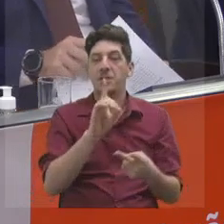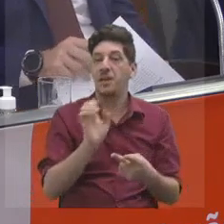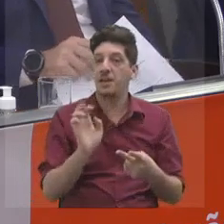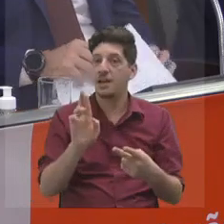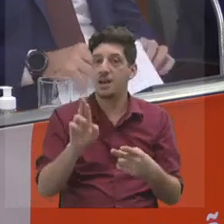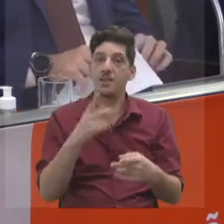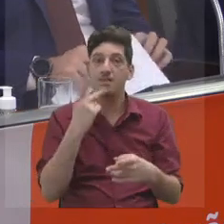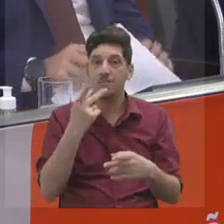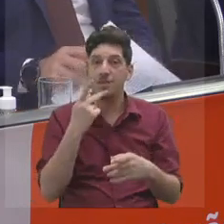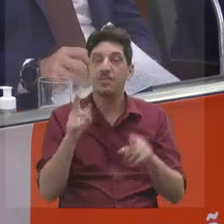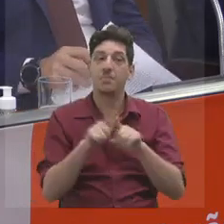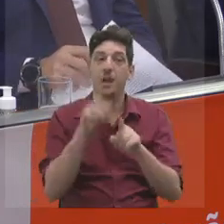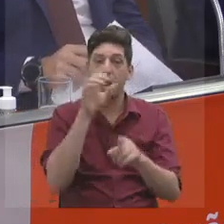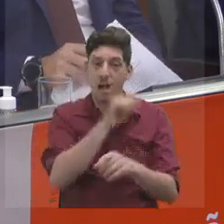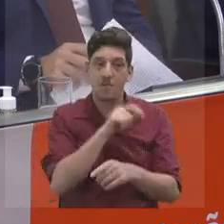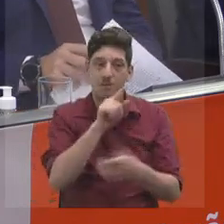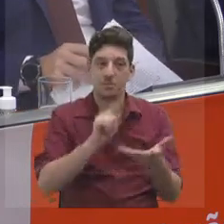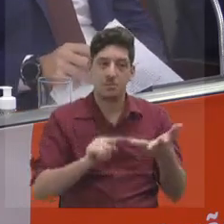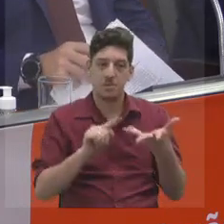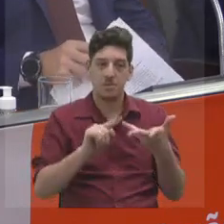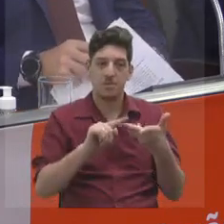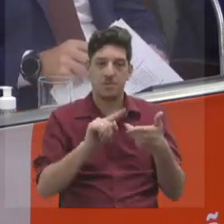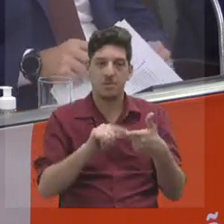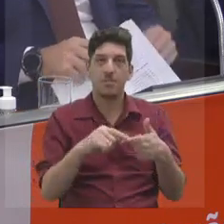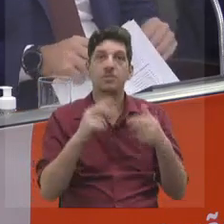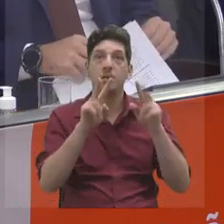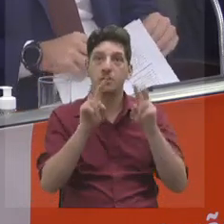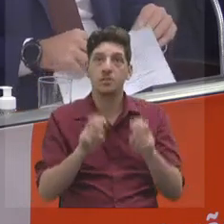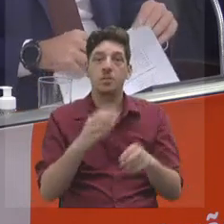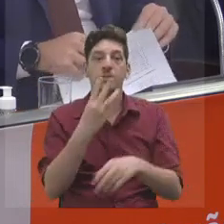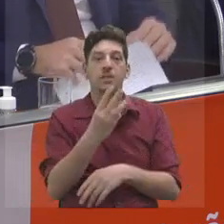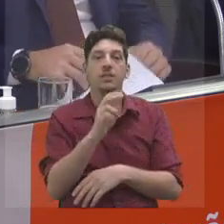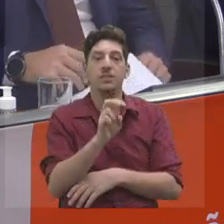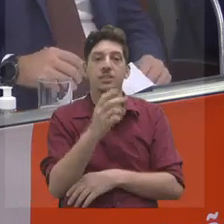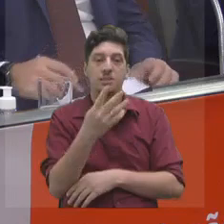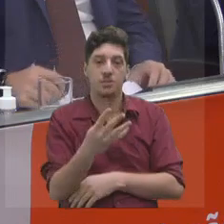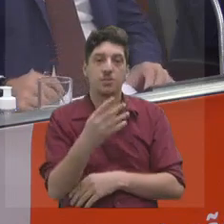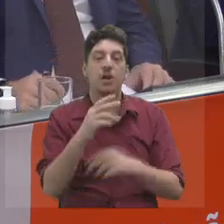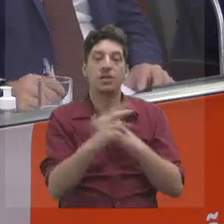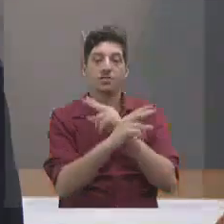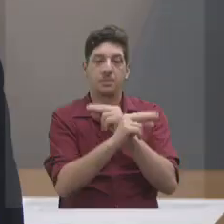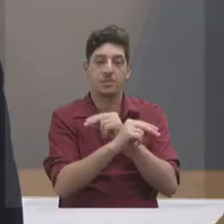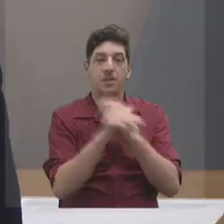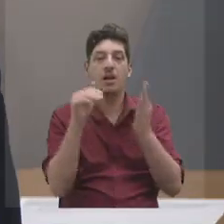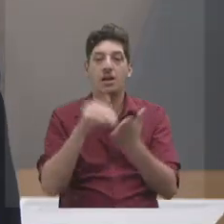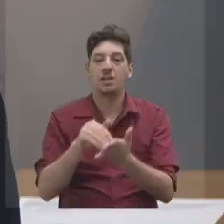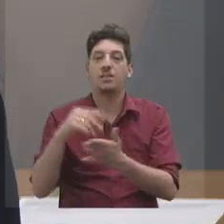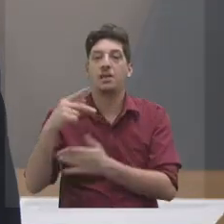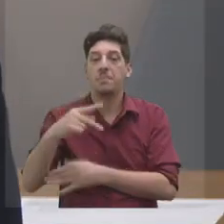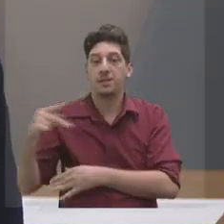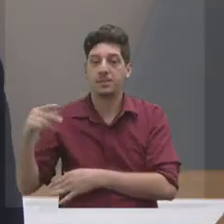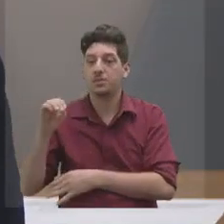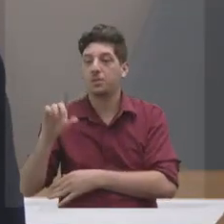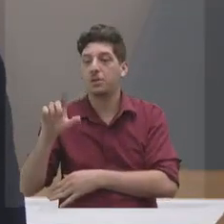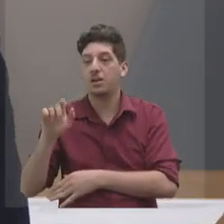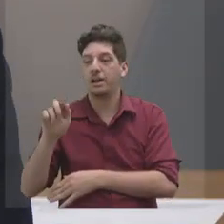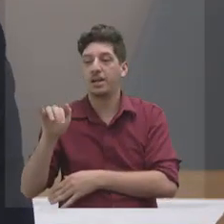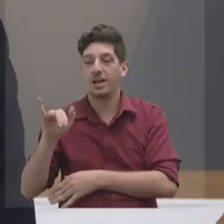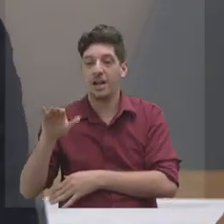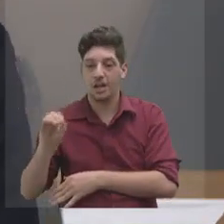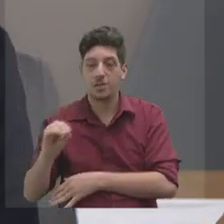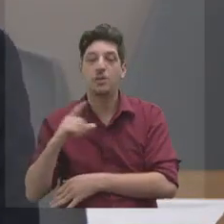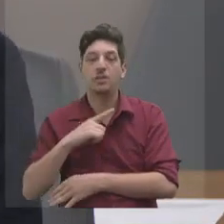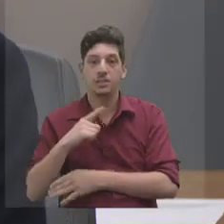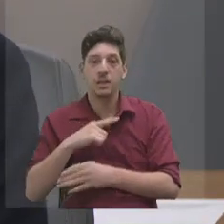rapidamente os pontos trazidos pelo senhor em relação a 354 né de Passos apresente Olegário então a gente tá avançando com o projeto da terceira